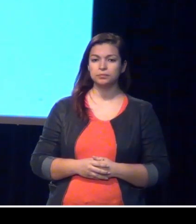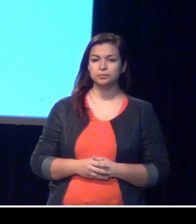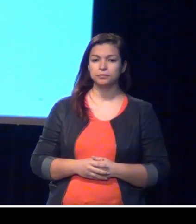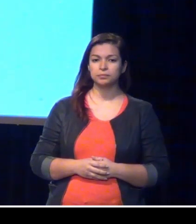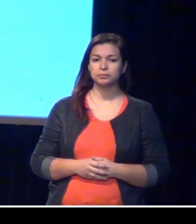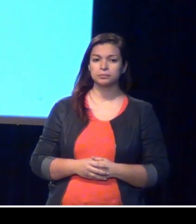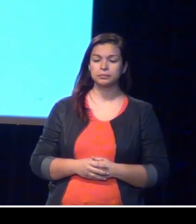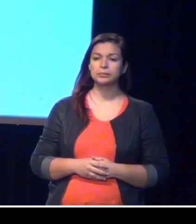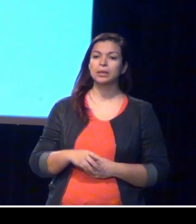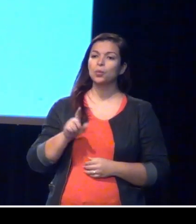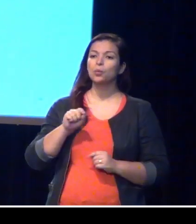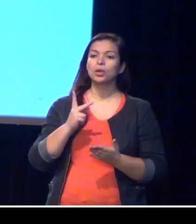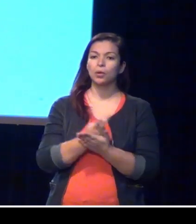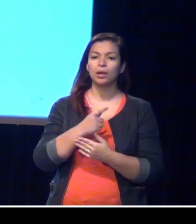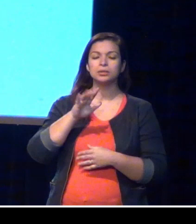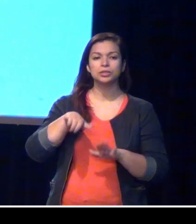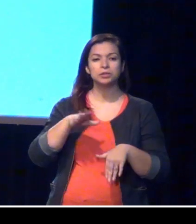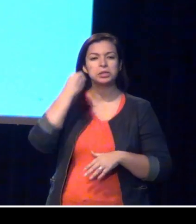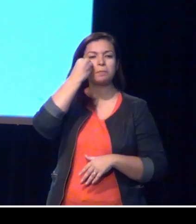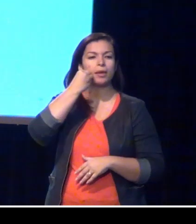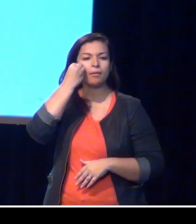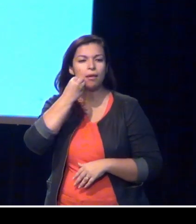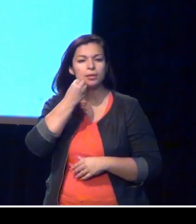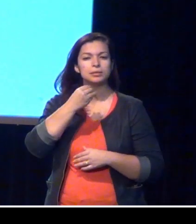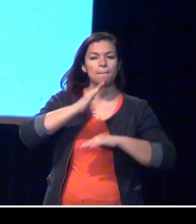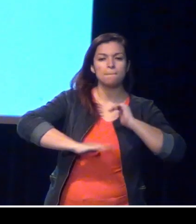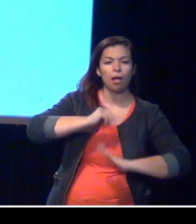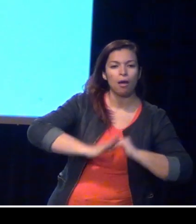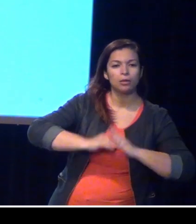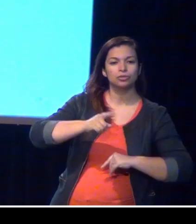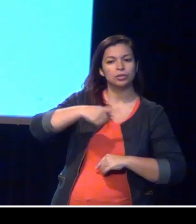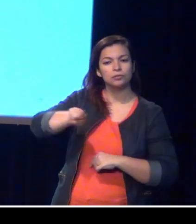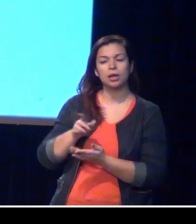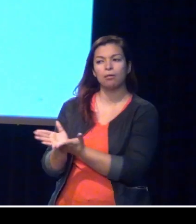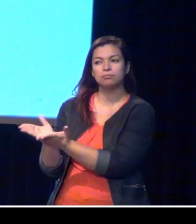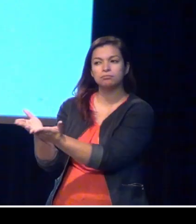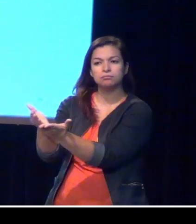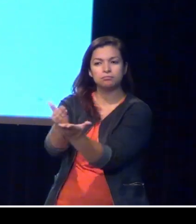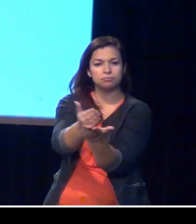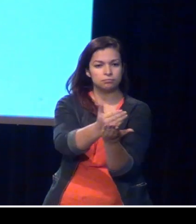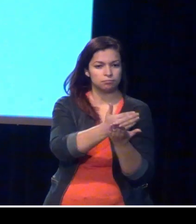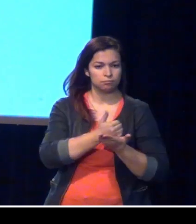experiência que nós colegas estão lidando, tendo uma prática. Assim está melhor.